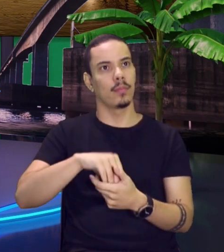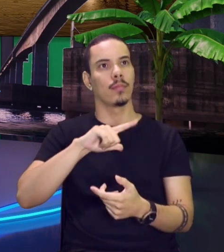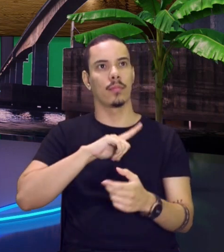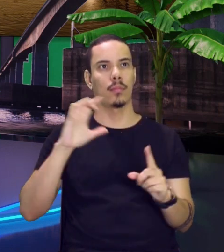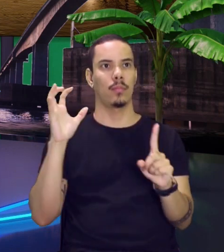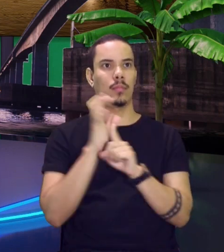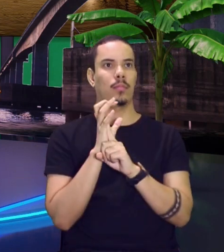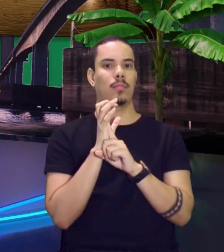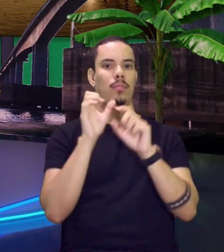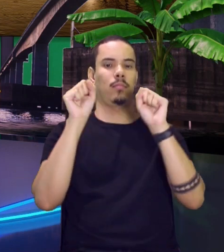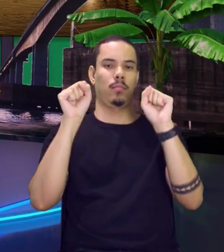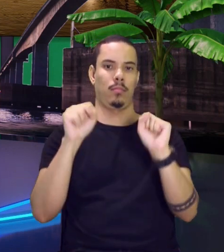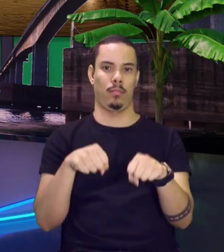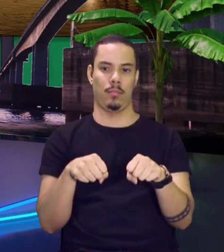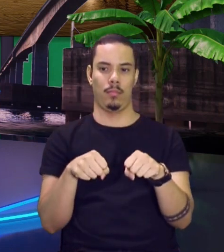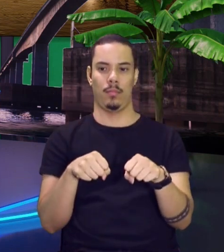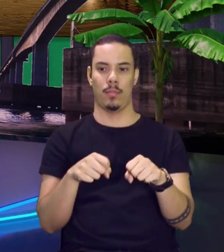ambientais.